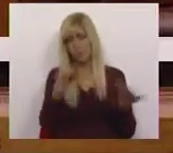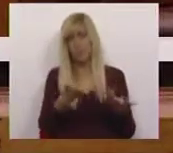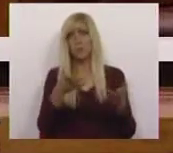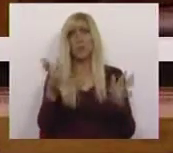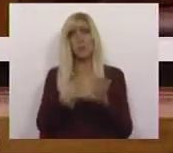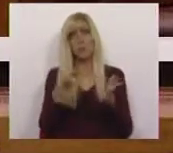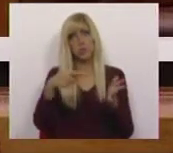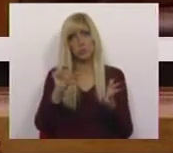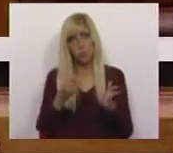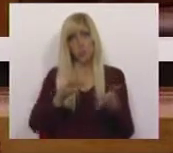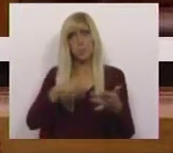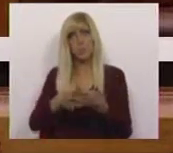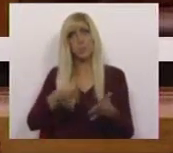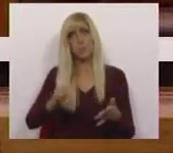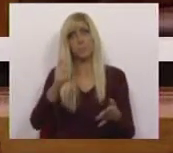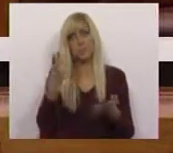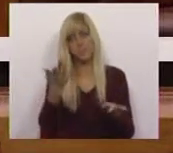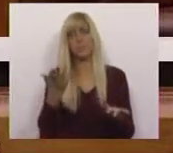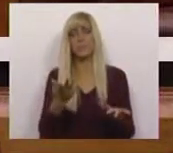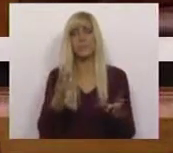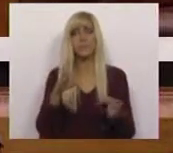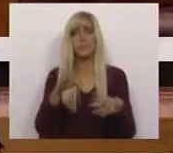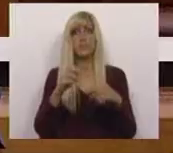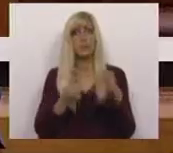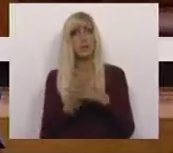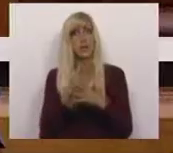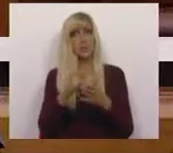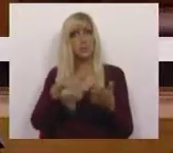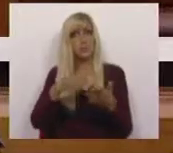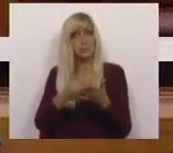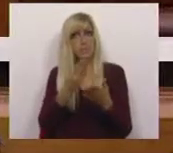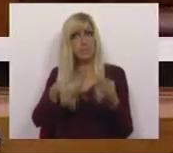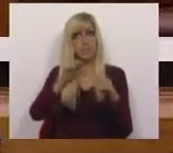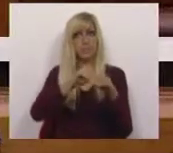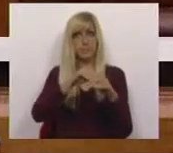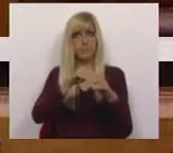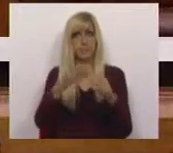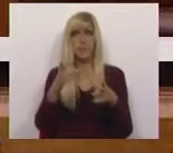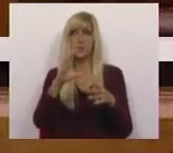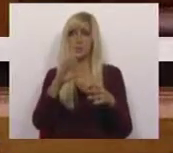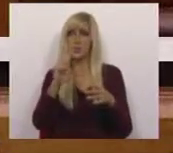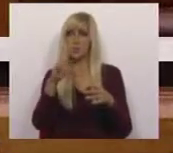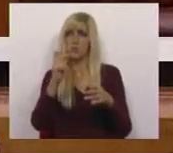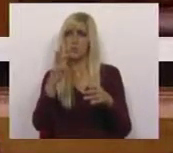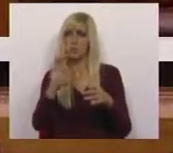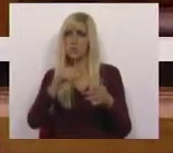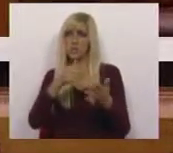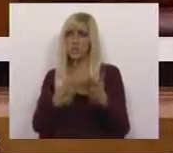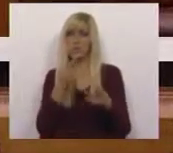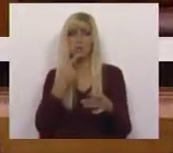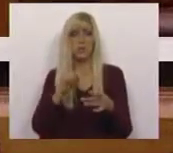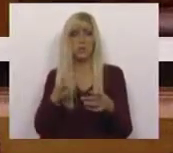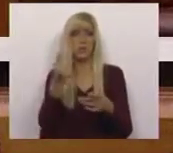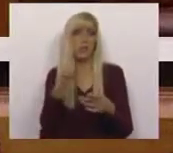sido aprovada a proposta dos Verdes para a criação de uma contribuição extraordinária para o setor das celuloses, com vista a gerar mais uma fonte